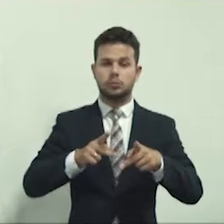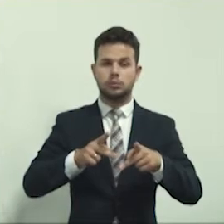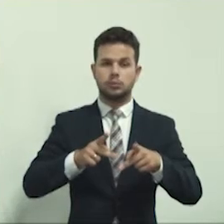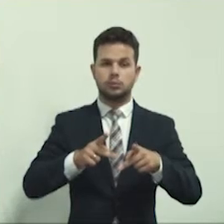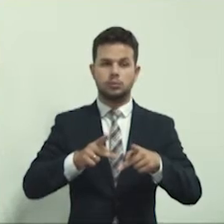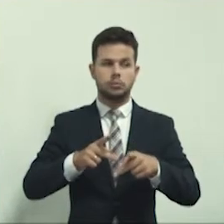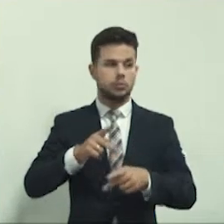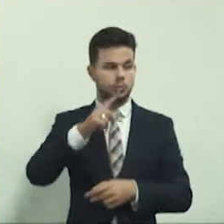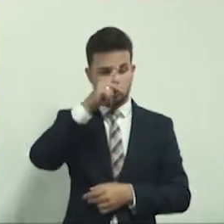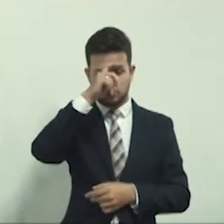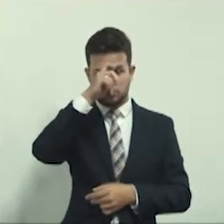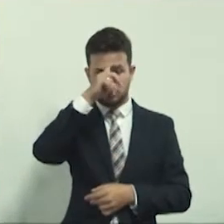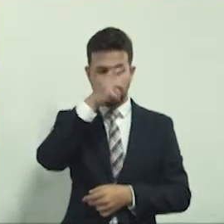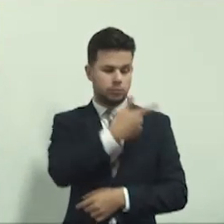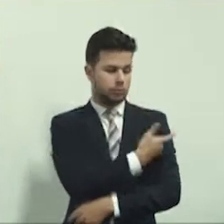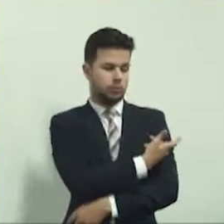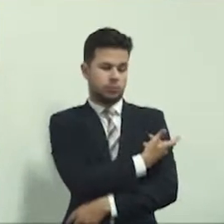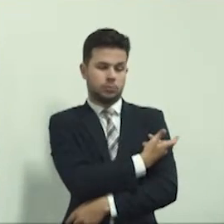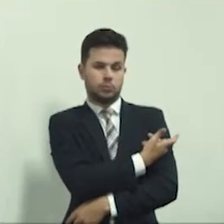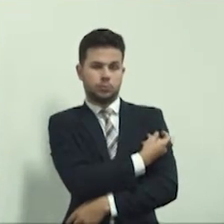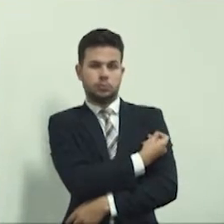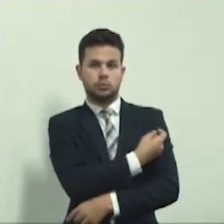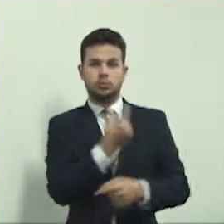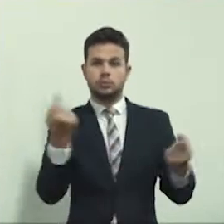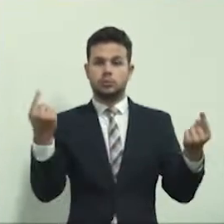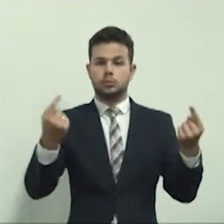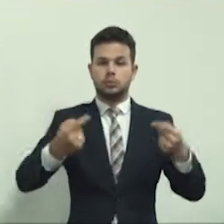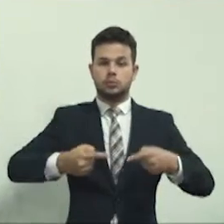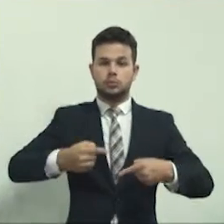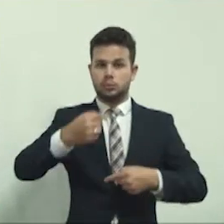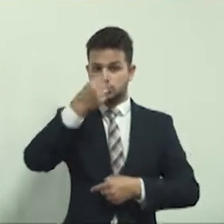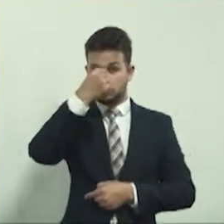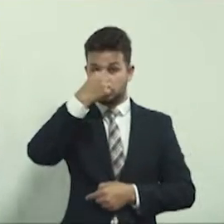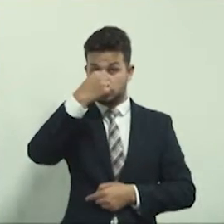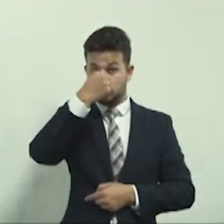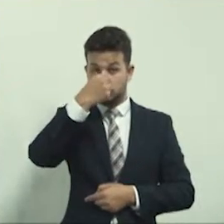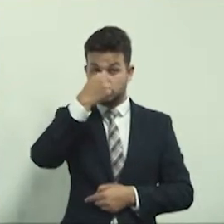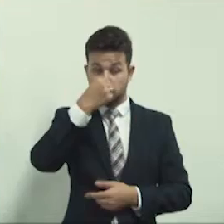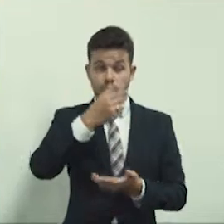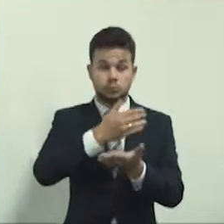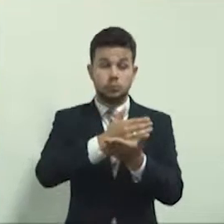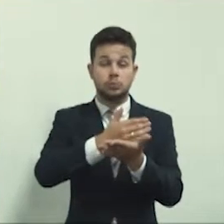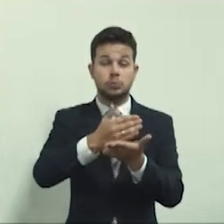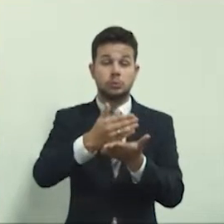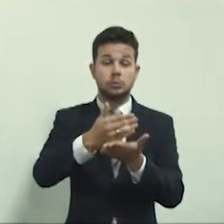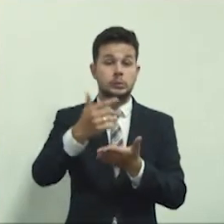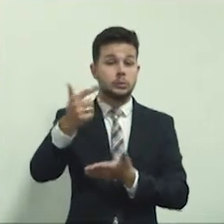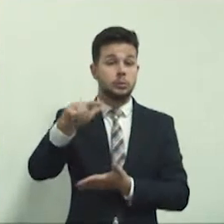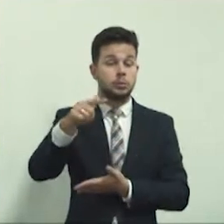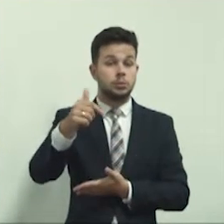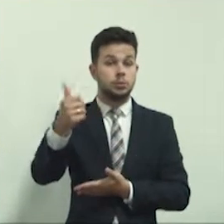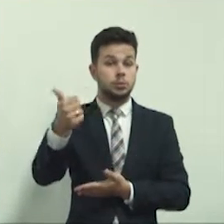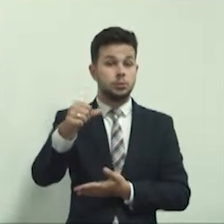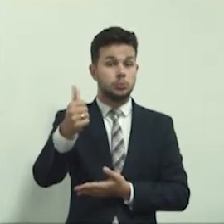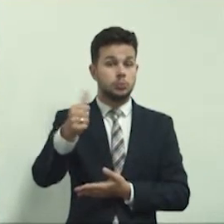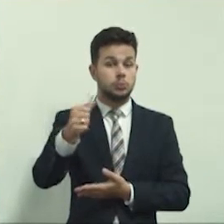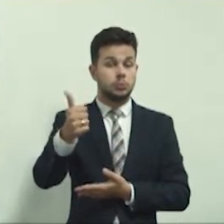Porque a vacinação contra a gripe, ela iniciou-se no dia 11, na quinta-feira